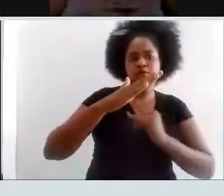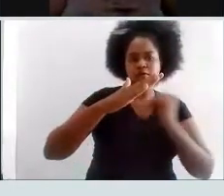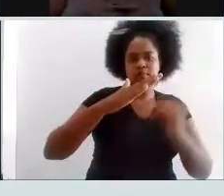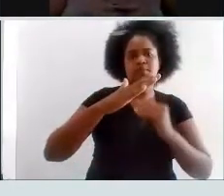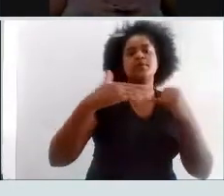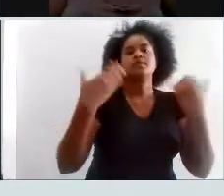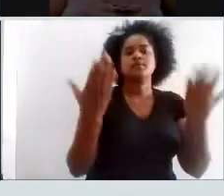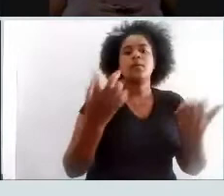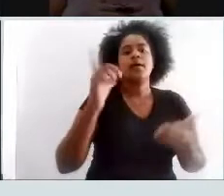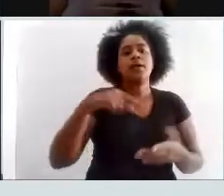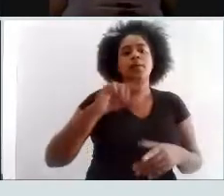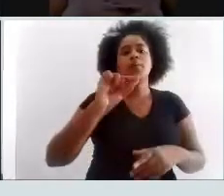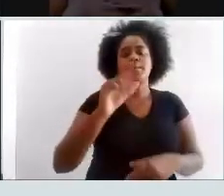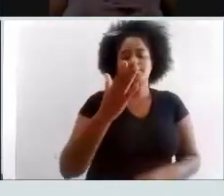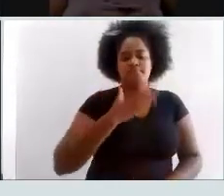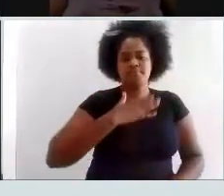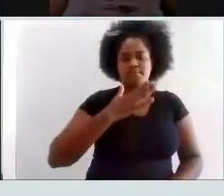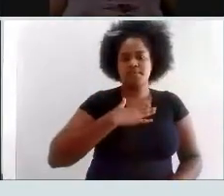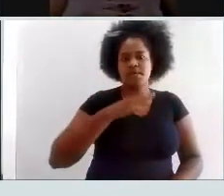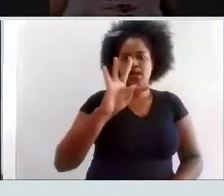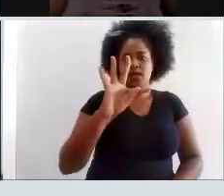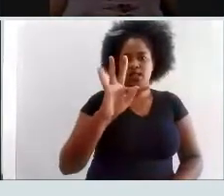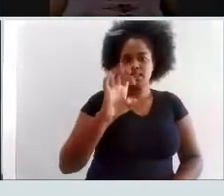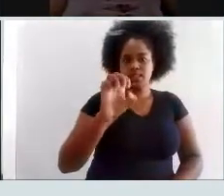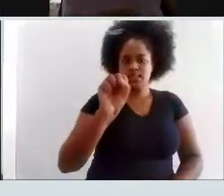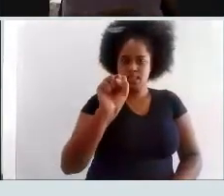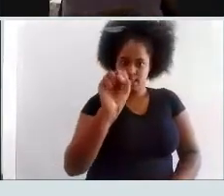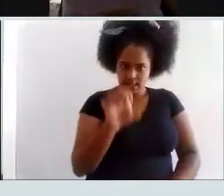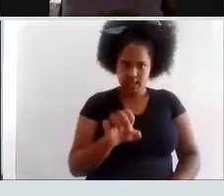aquilo causa para o trabalhador, coisas do gênero.